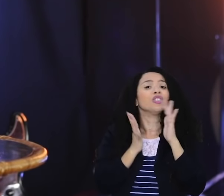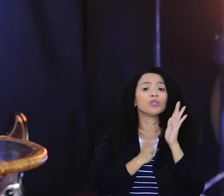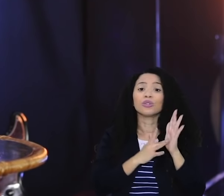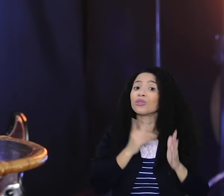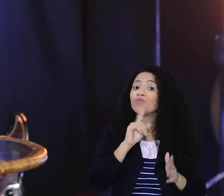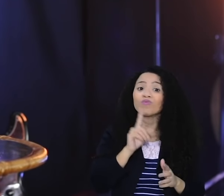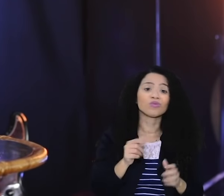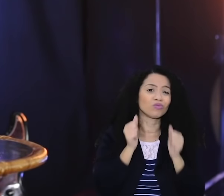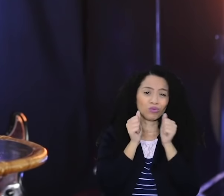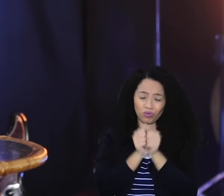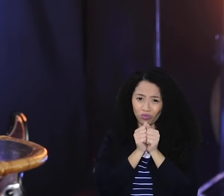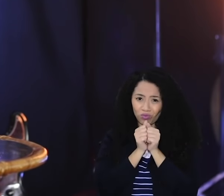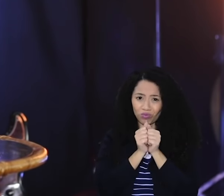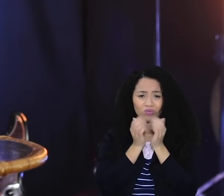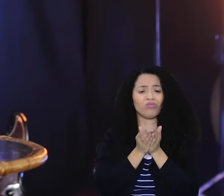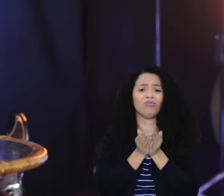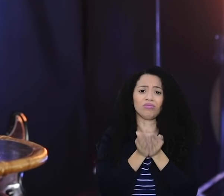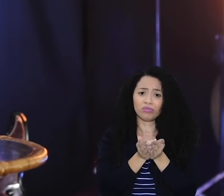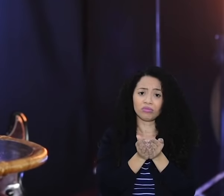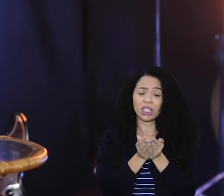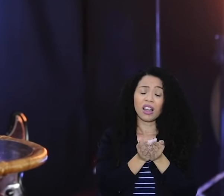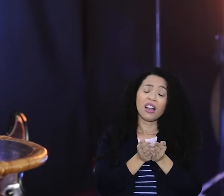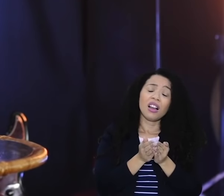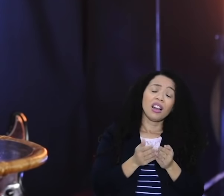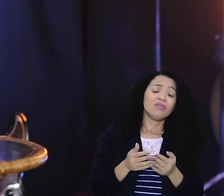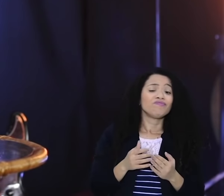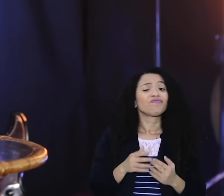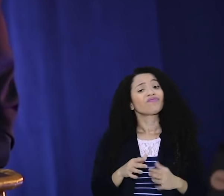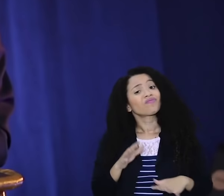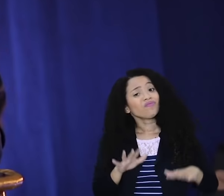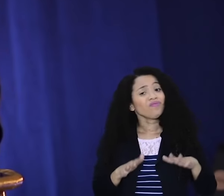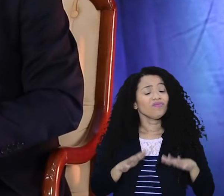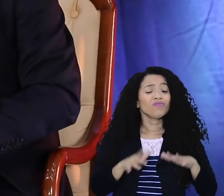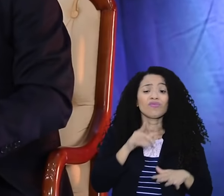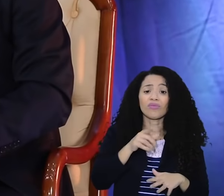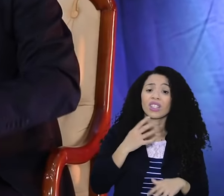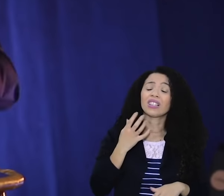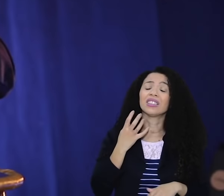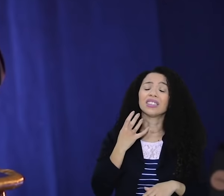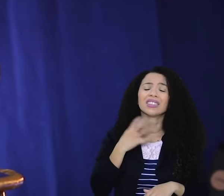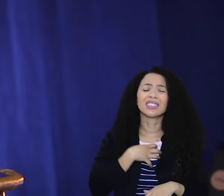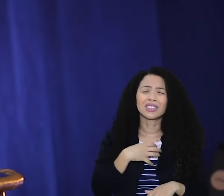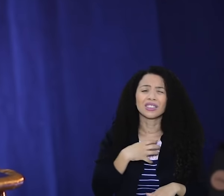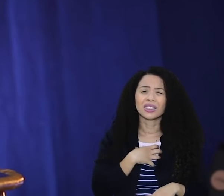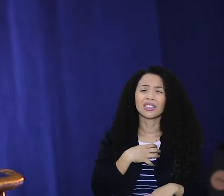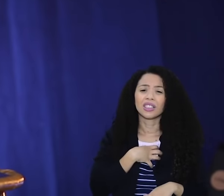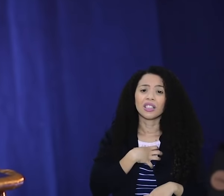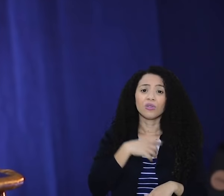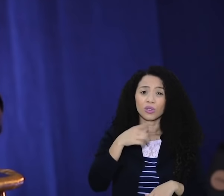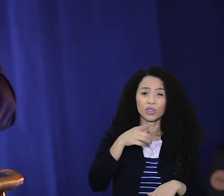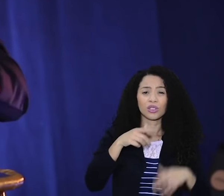Jesus não está no barco. Talvez você tenha se sentido muitas vezes assim. Quando você está andando